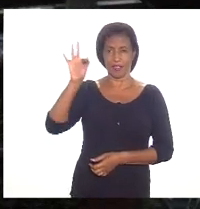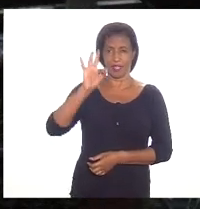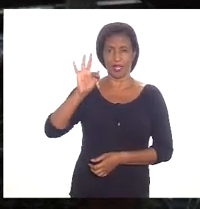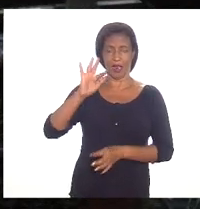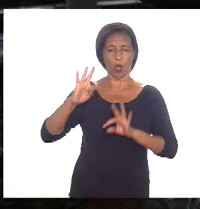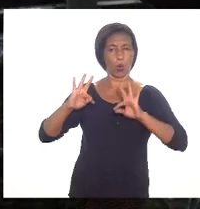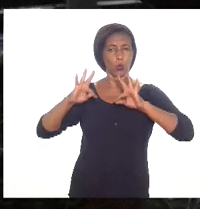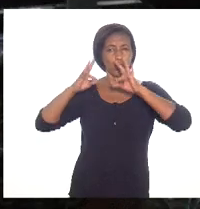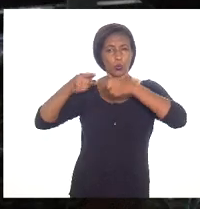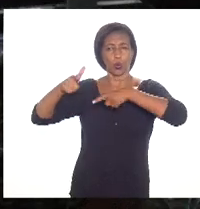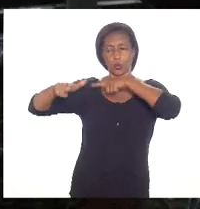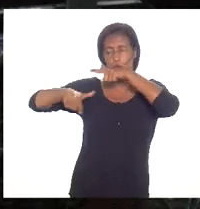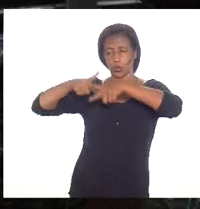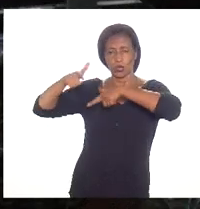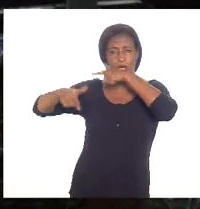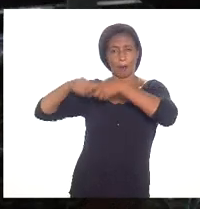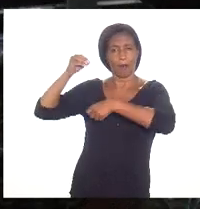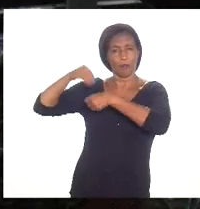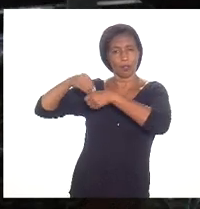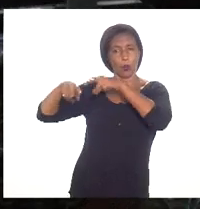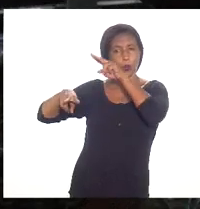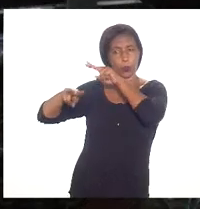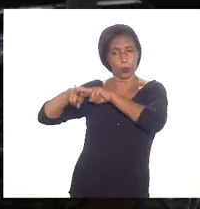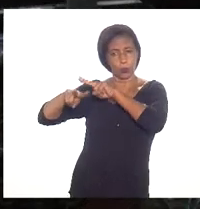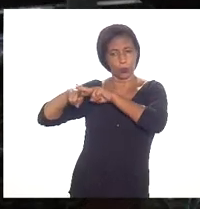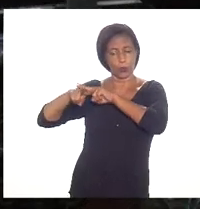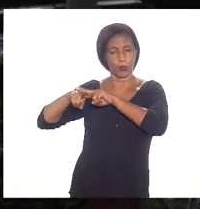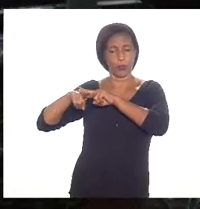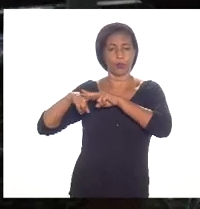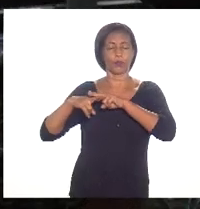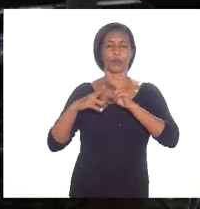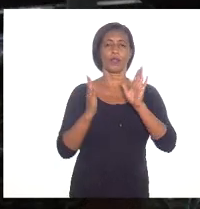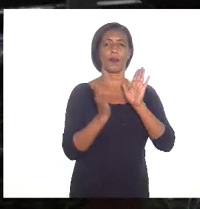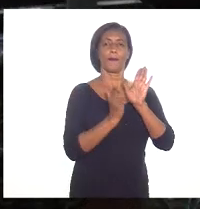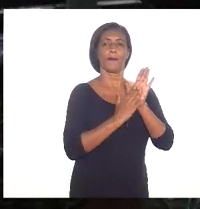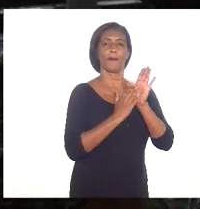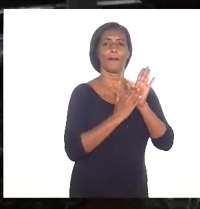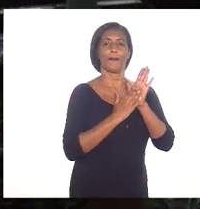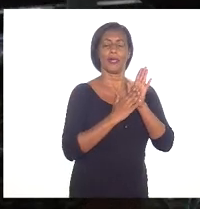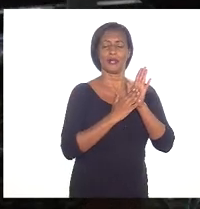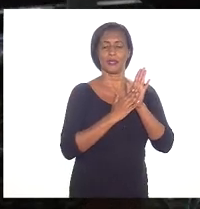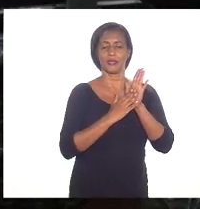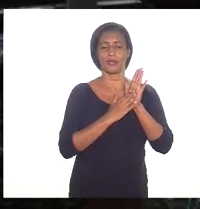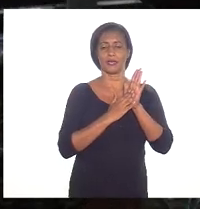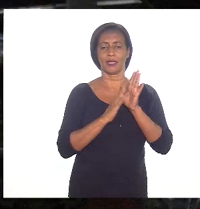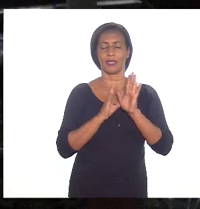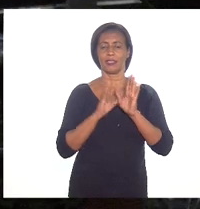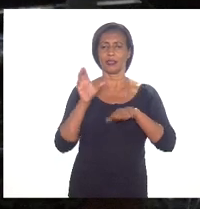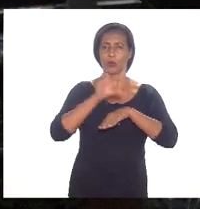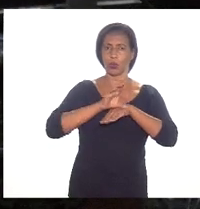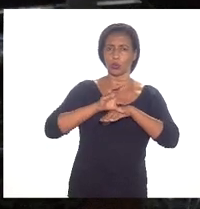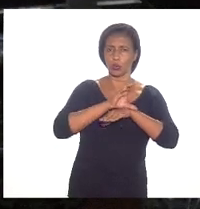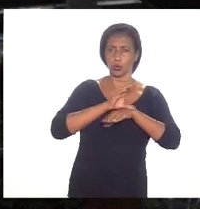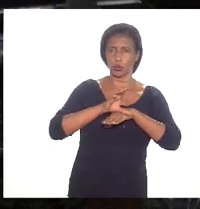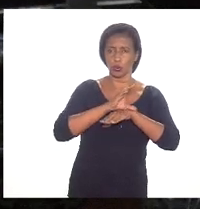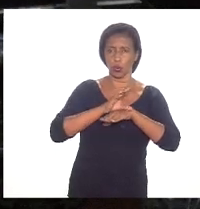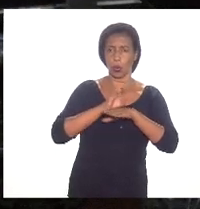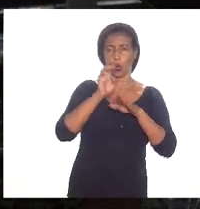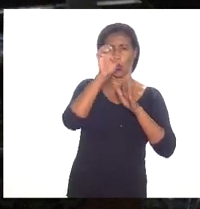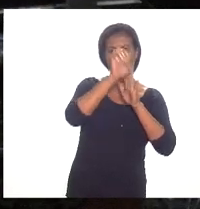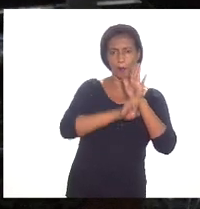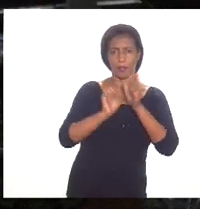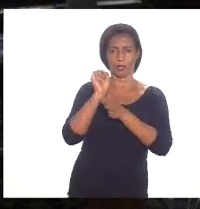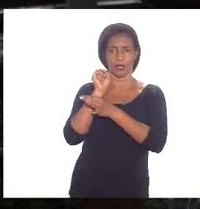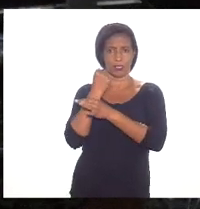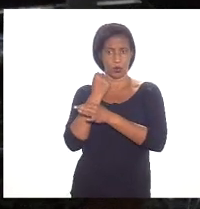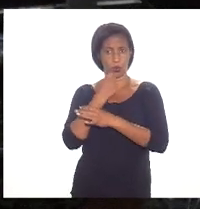Penitenciário, Guarda Municipal do Estado do Rio de Janeiro. Pareceres da Comissão de Constituição e Justiça pela constitucionalidade, com emenda de segurança